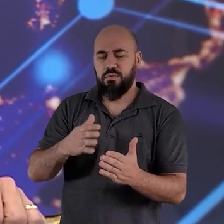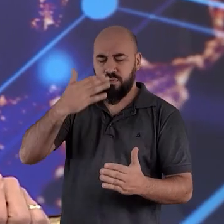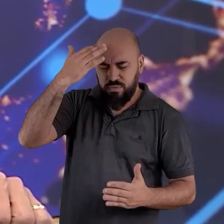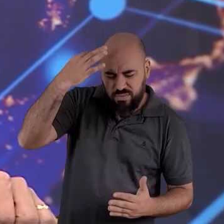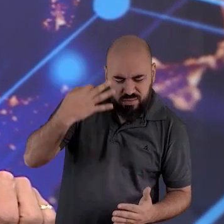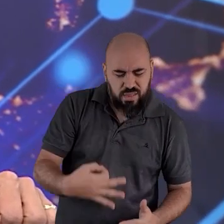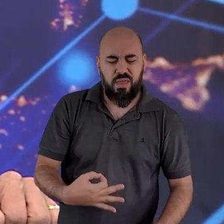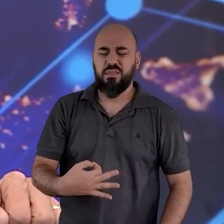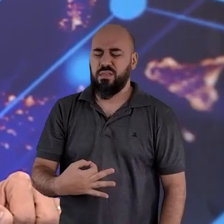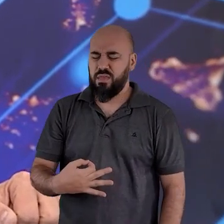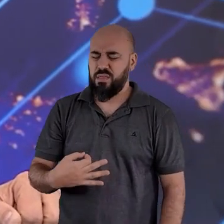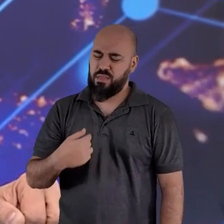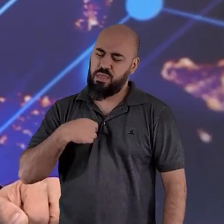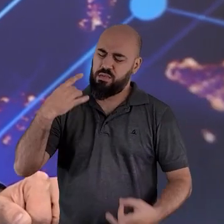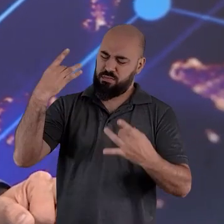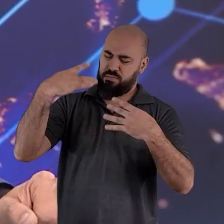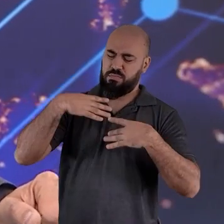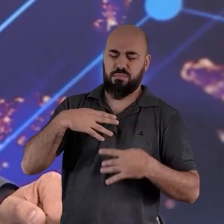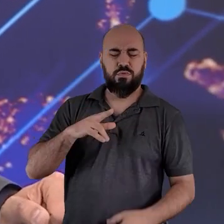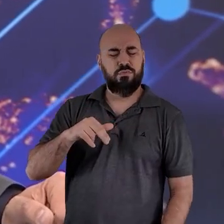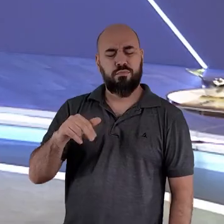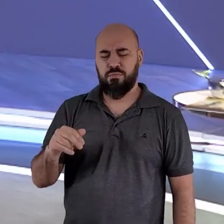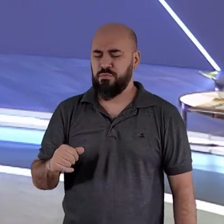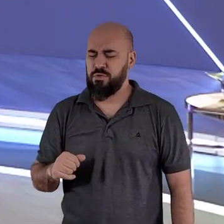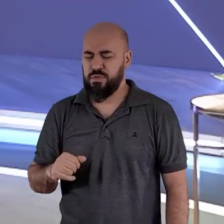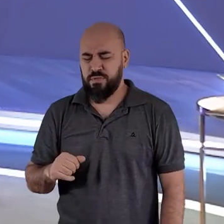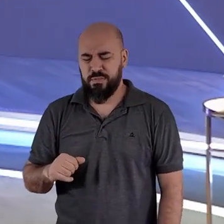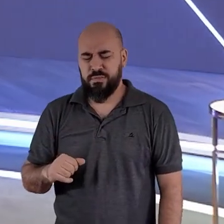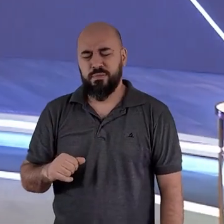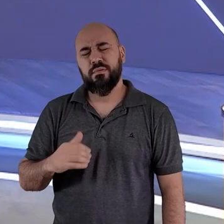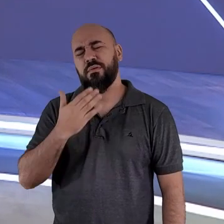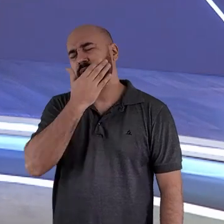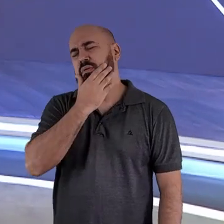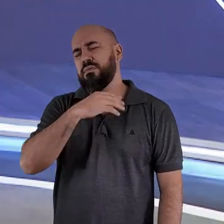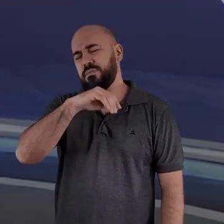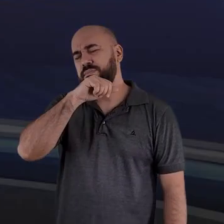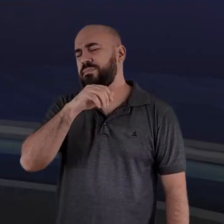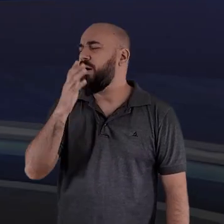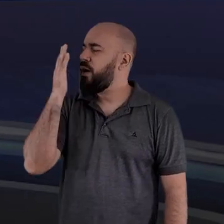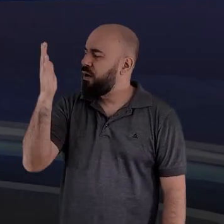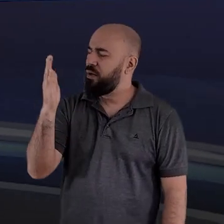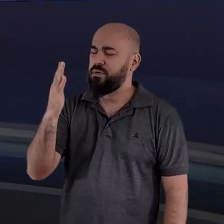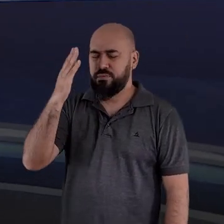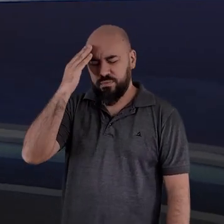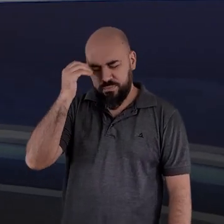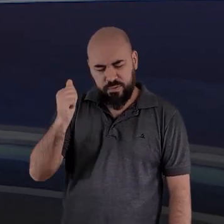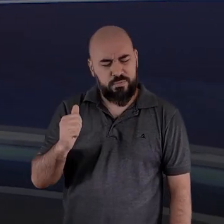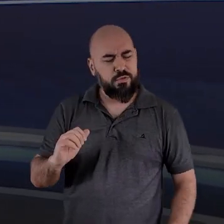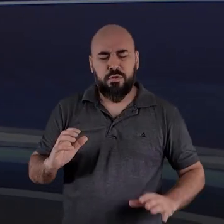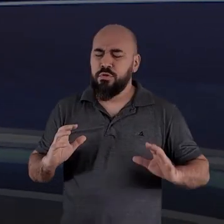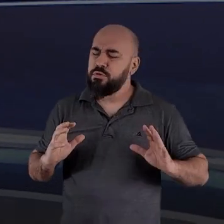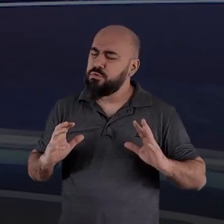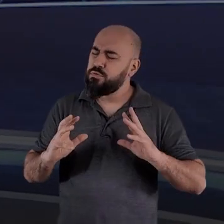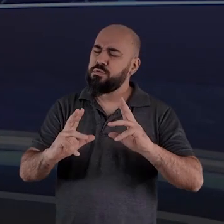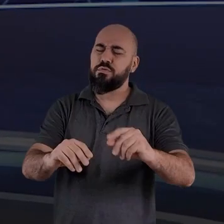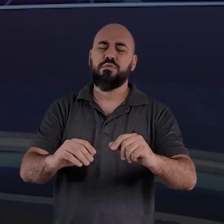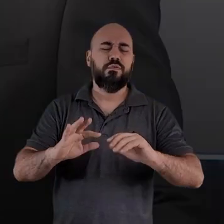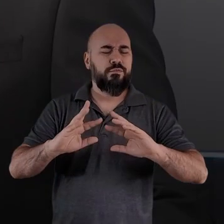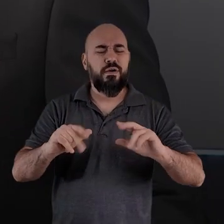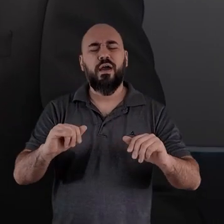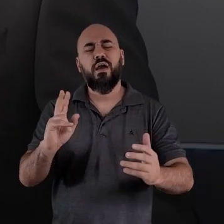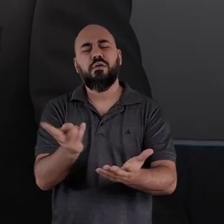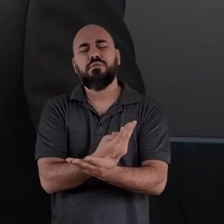dá a certeza de que nós não estamos abandonados neste mundo. Pai, sabemos que tudo está para se cumprir, por isso